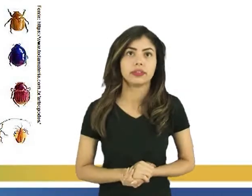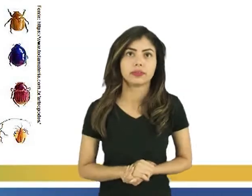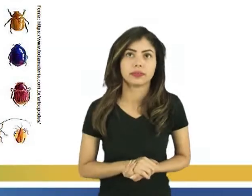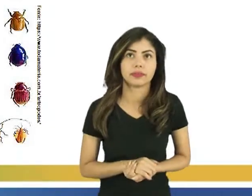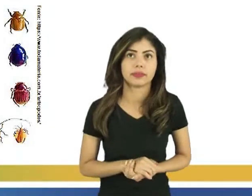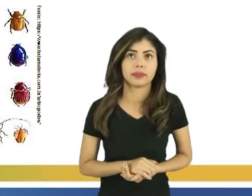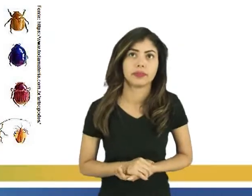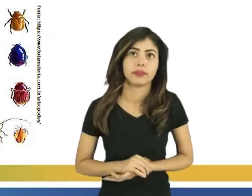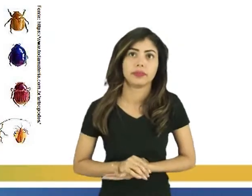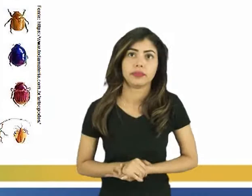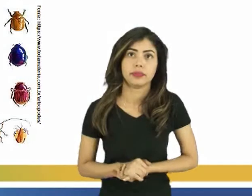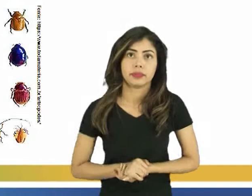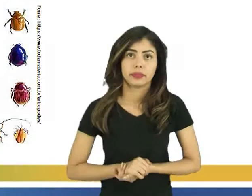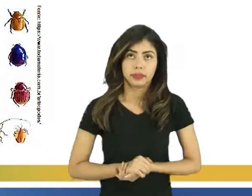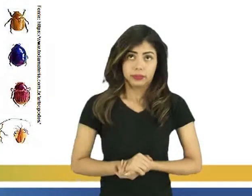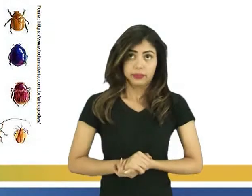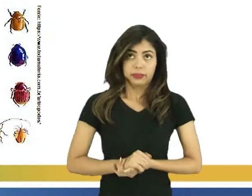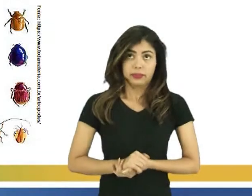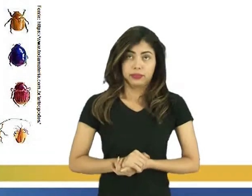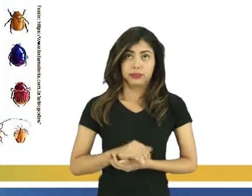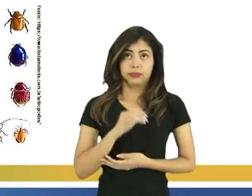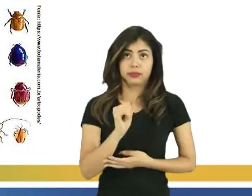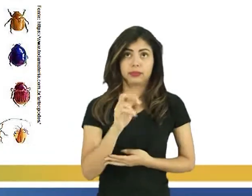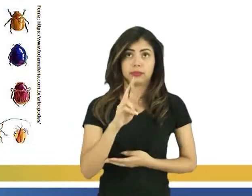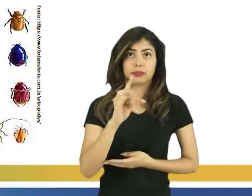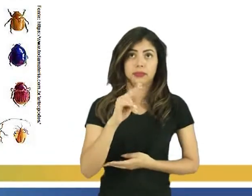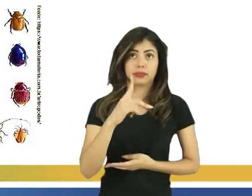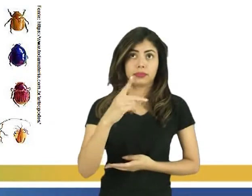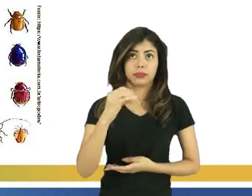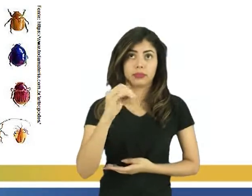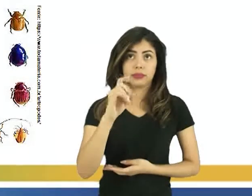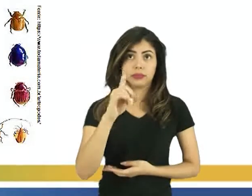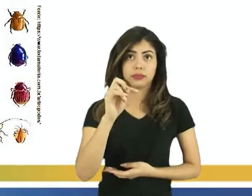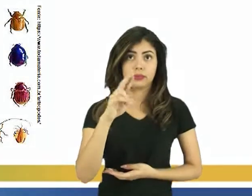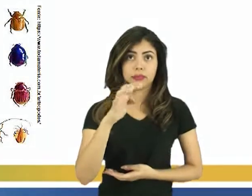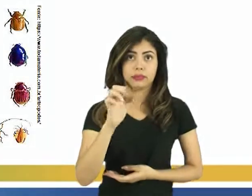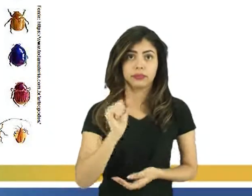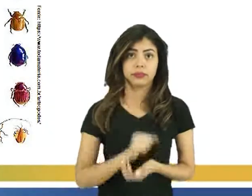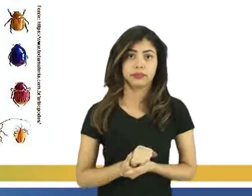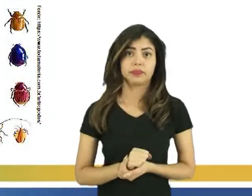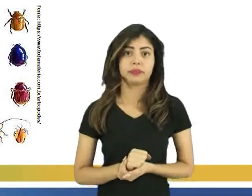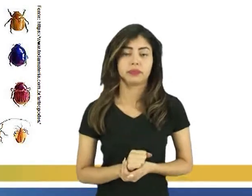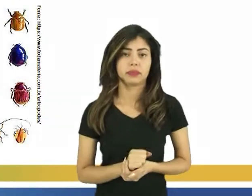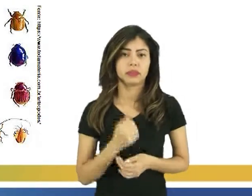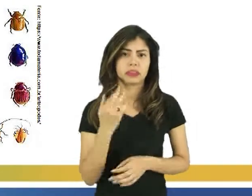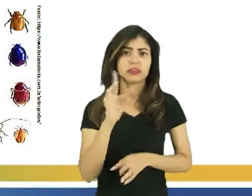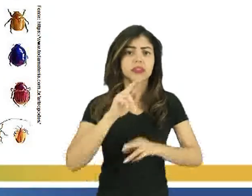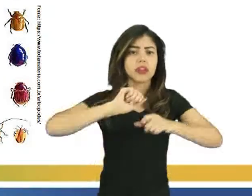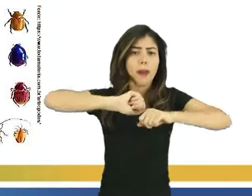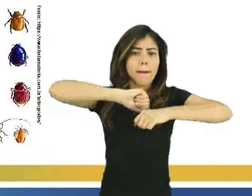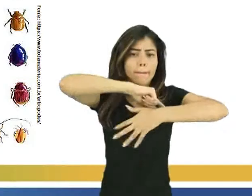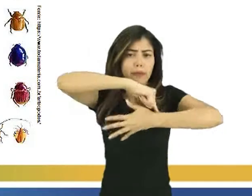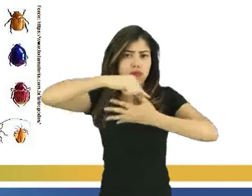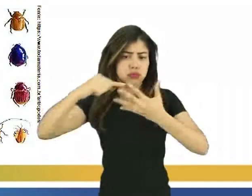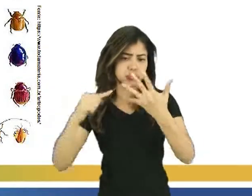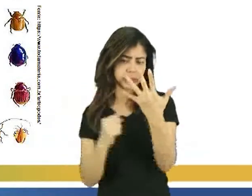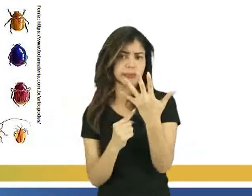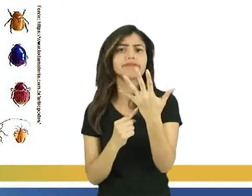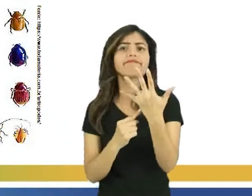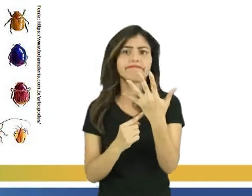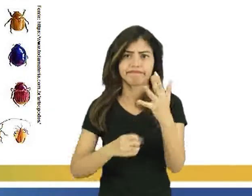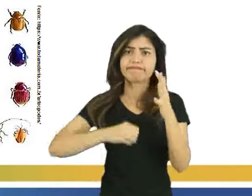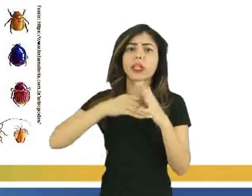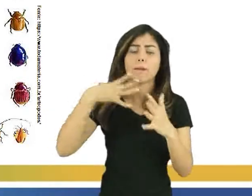E já quando a gente fala dos artrópodes, o que é importante saber? Que é um dos filos mais diversos que eu vou ter, porque ainda